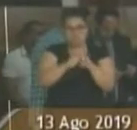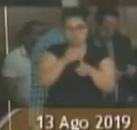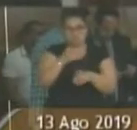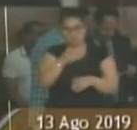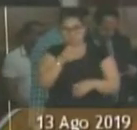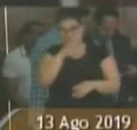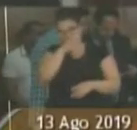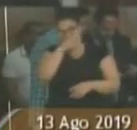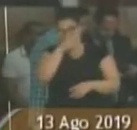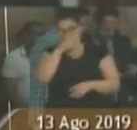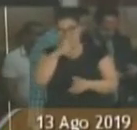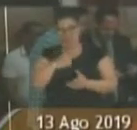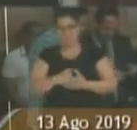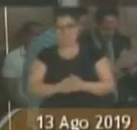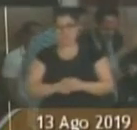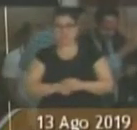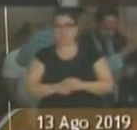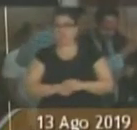verdade ou não é?